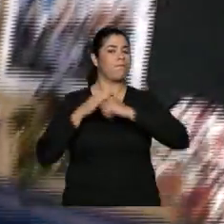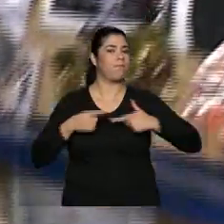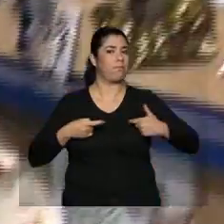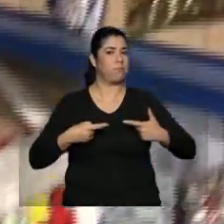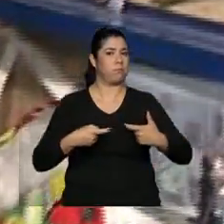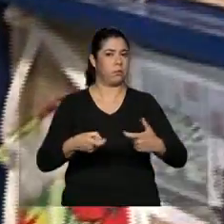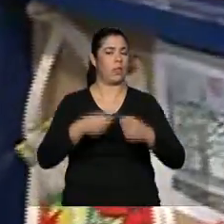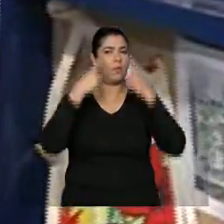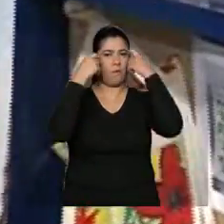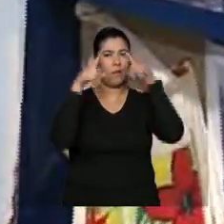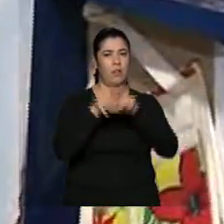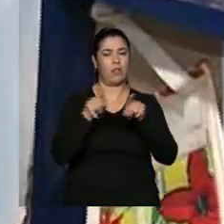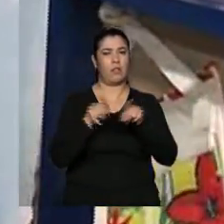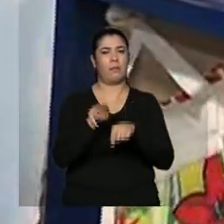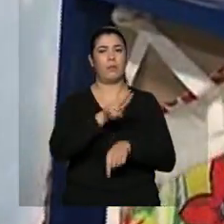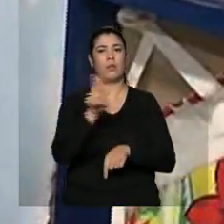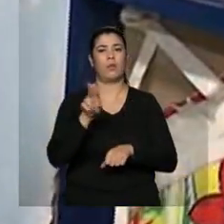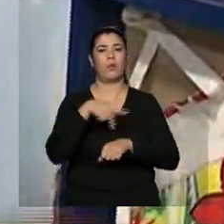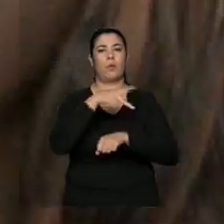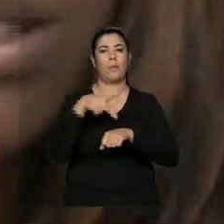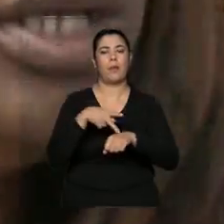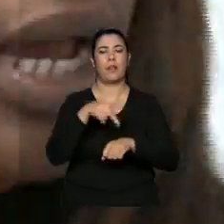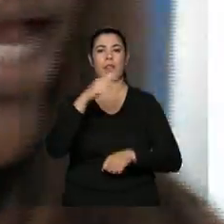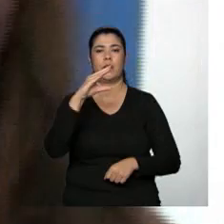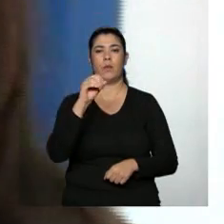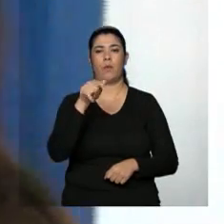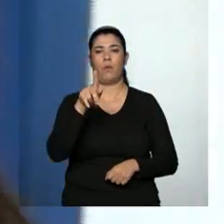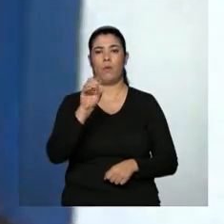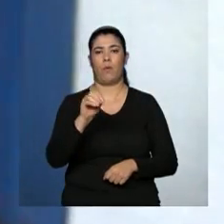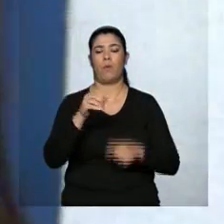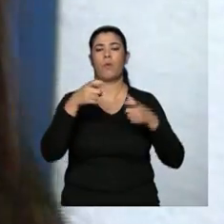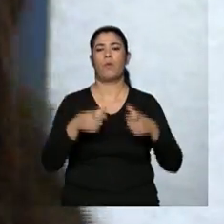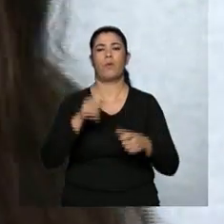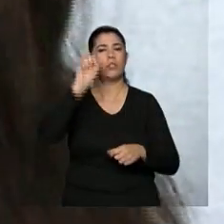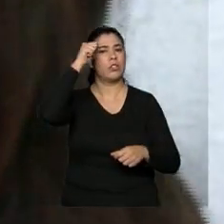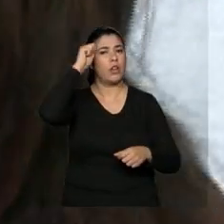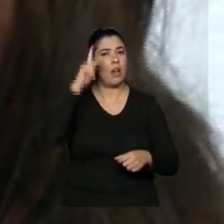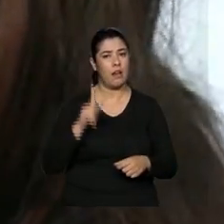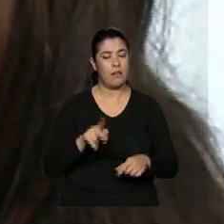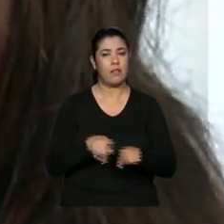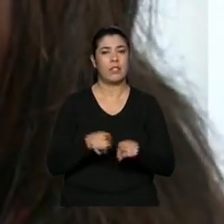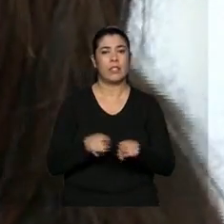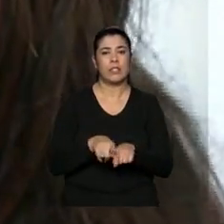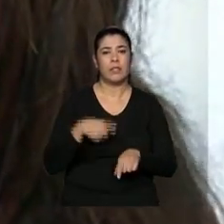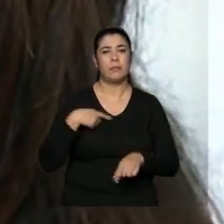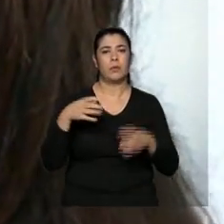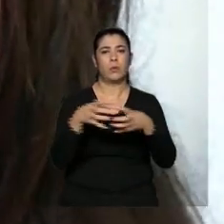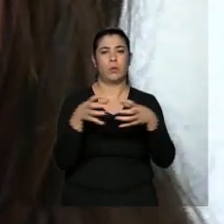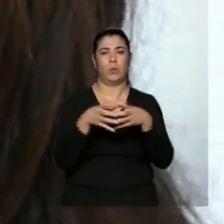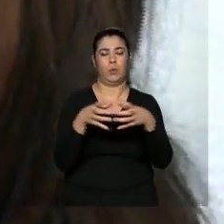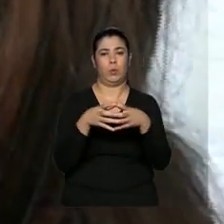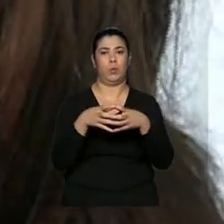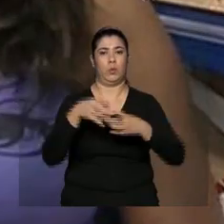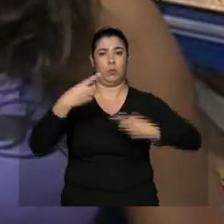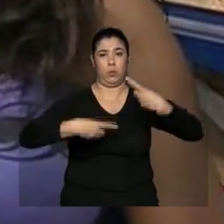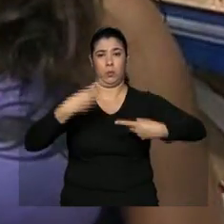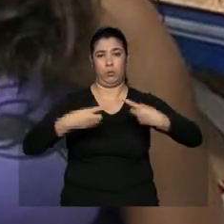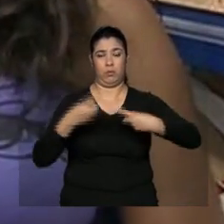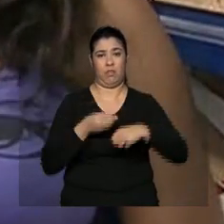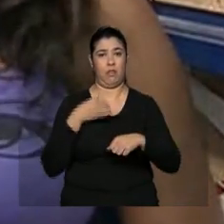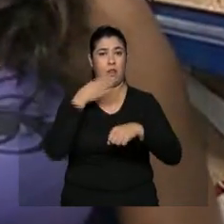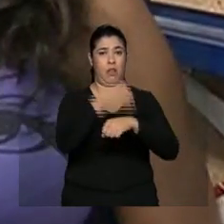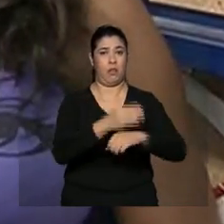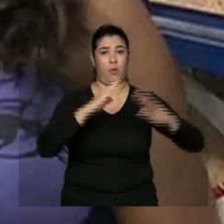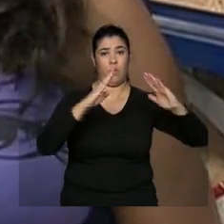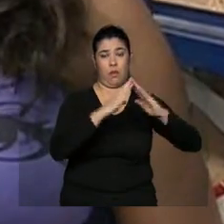a República Democrática do Congo, na África. Por causa de diferenças políticas, um grupo de rebeldes armados invadiu